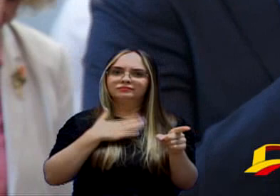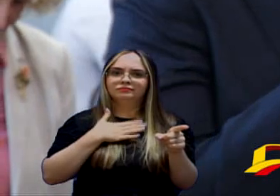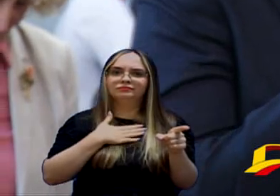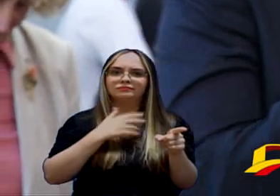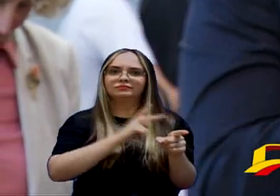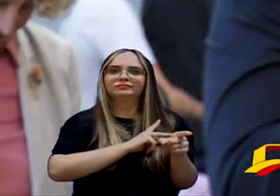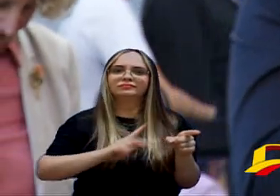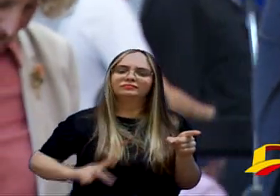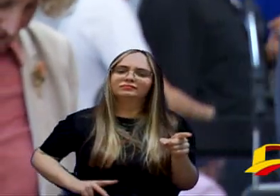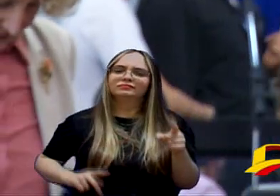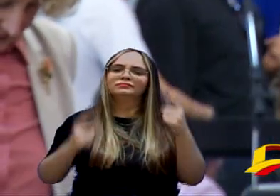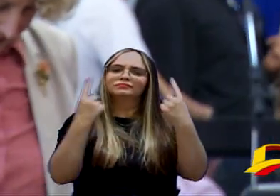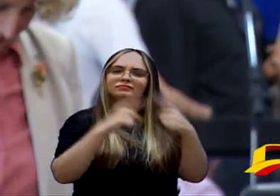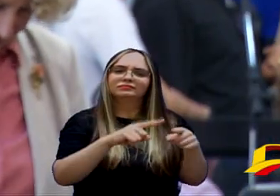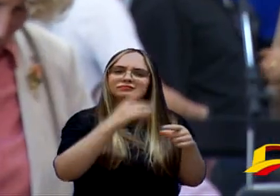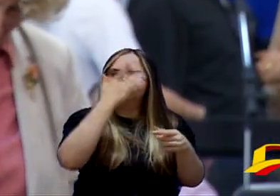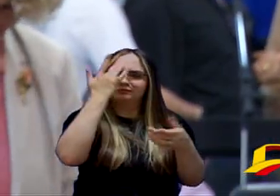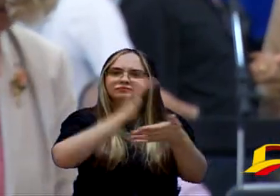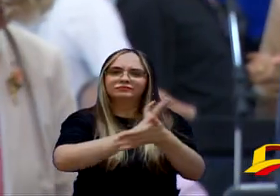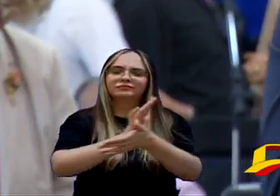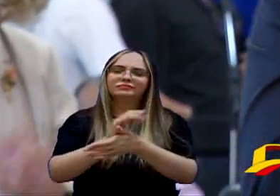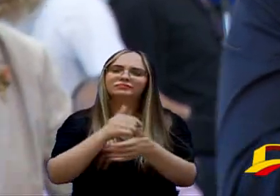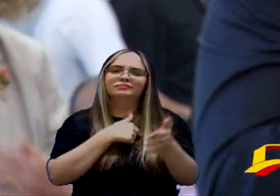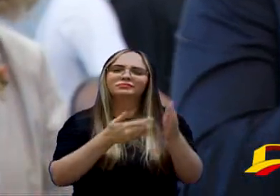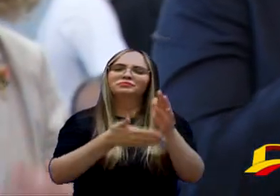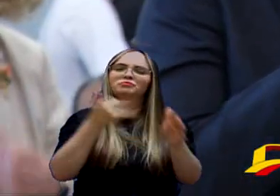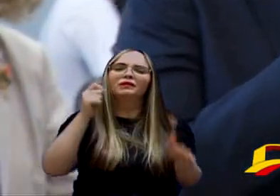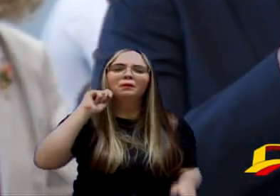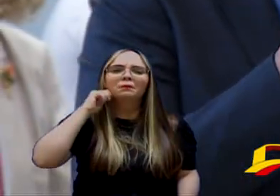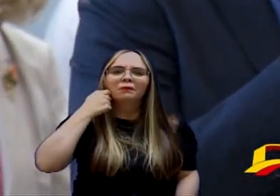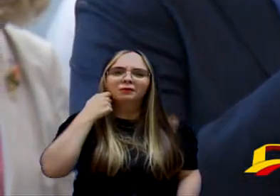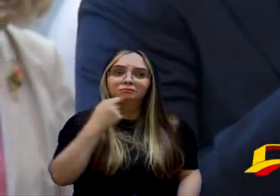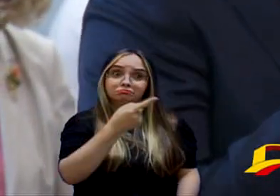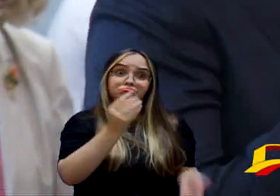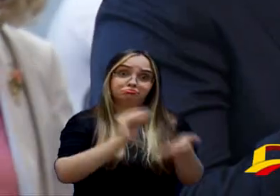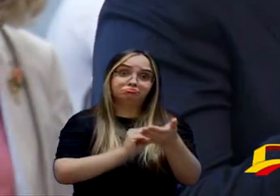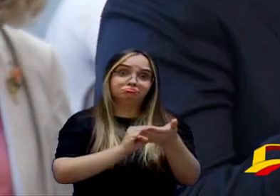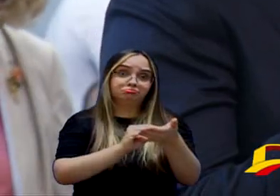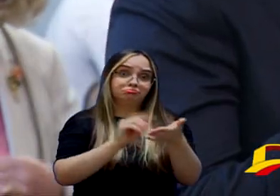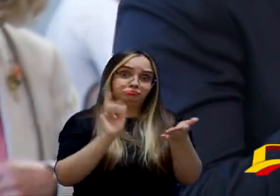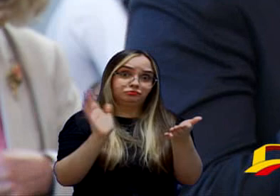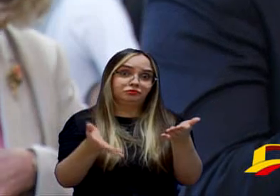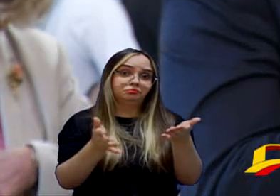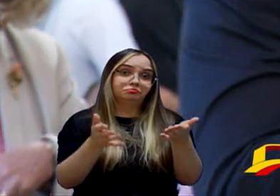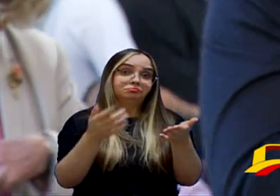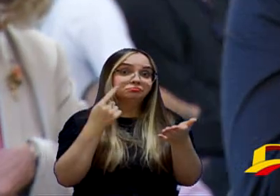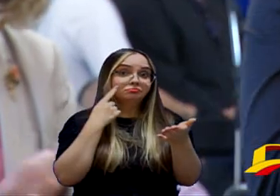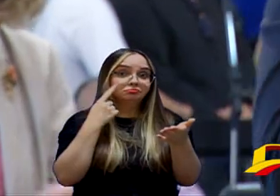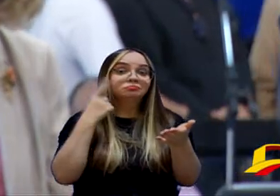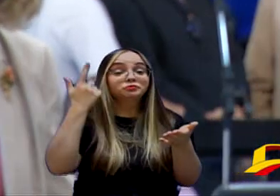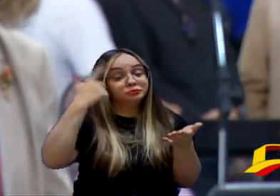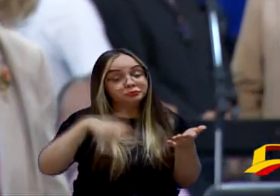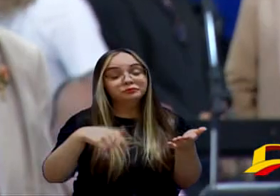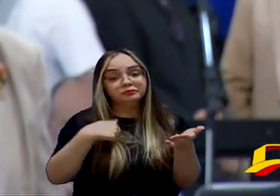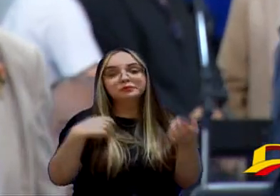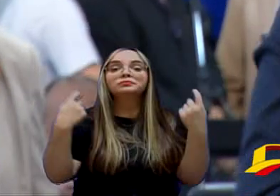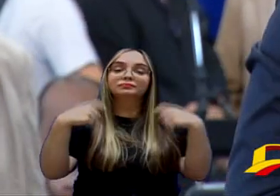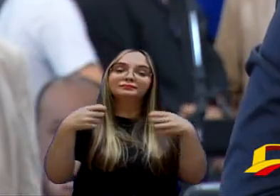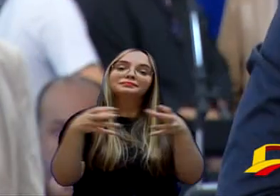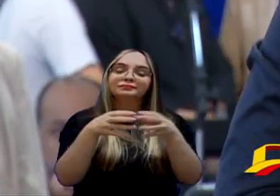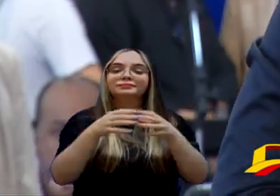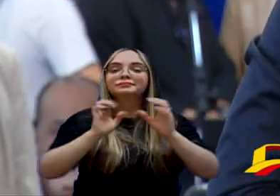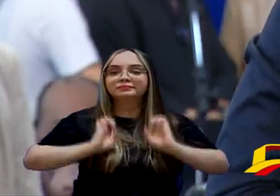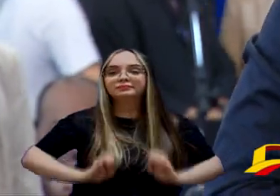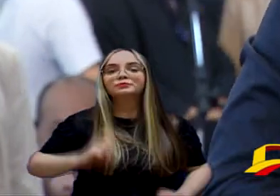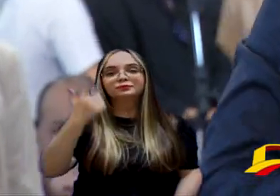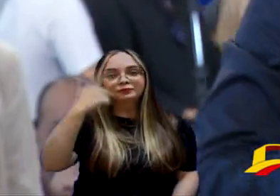Presidente perseguia funcionários e terei o pão dos funcionários e está registrado aqui então é mais uma vez que eu estou entrando na